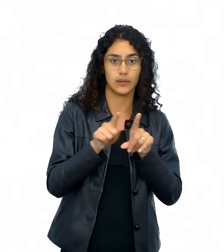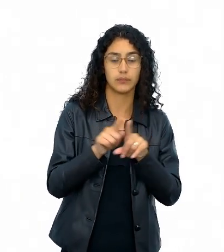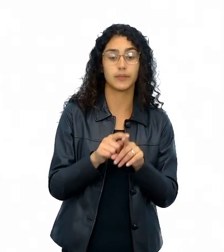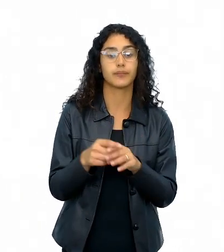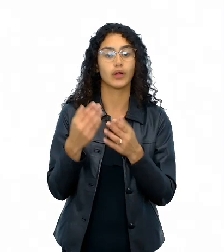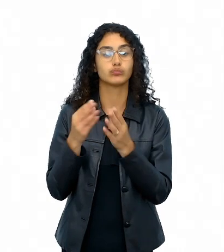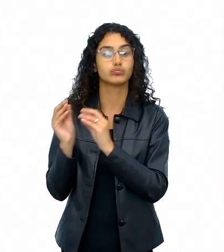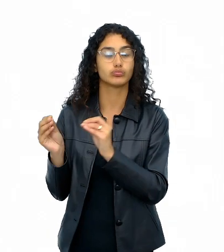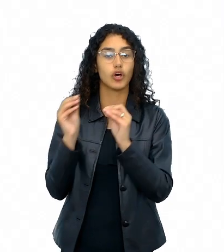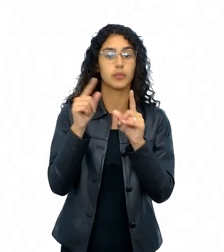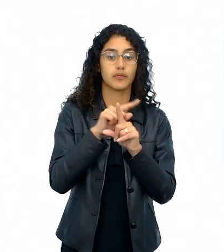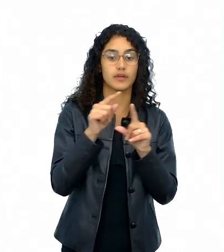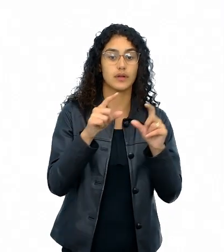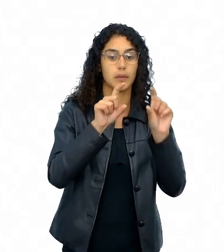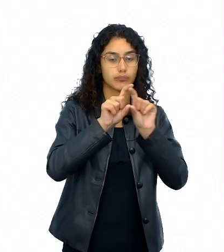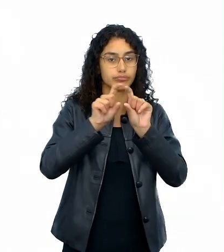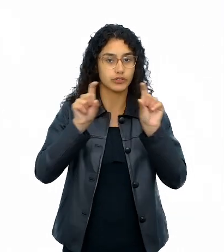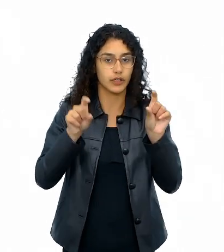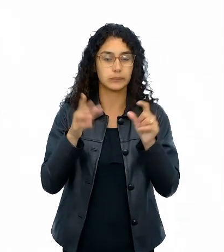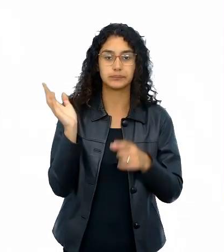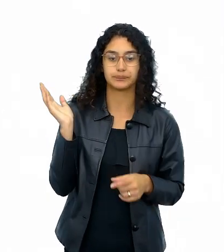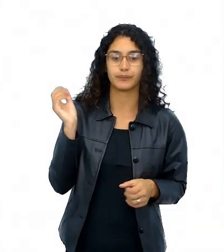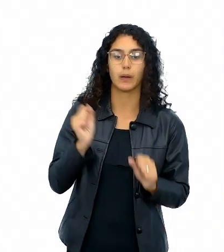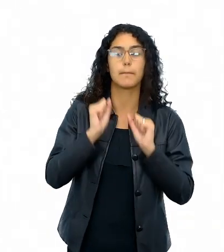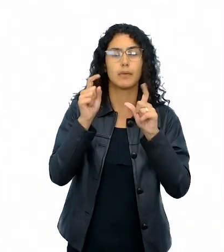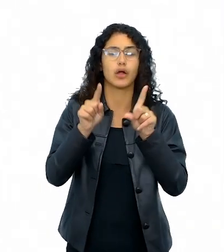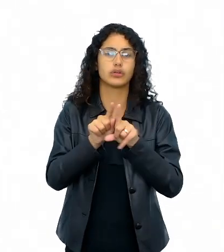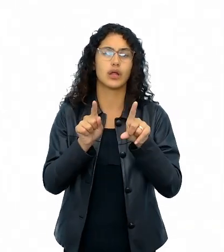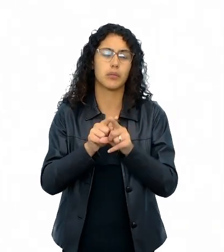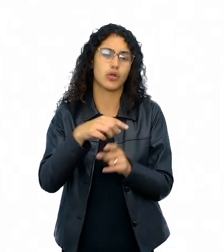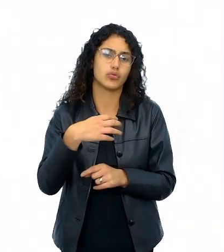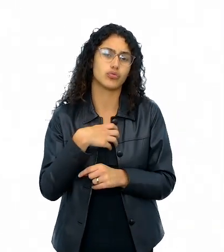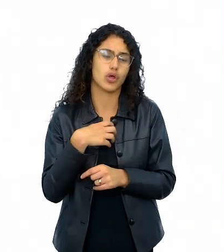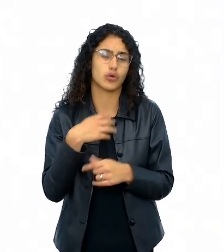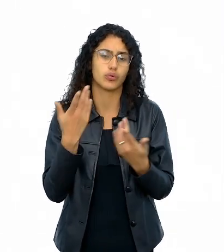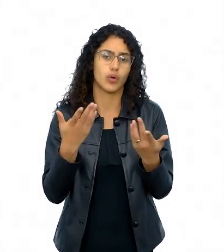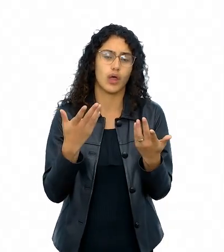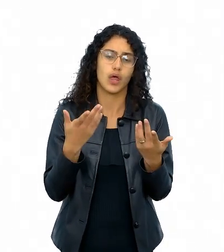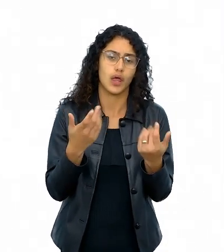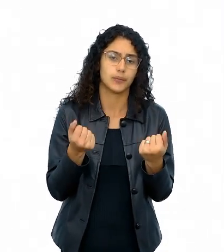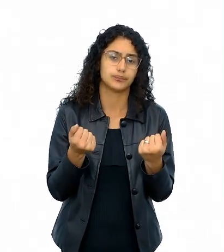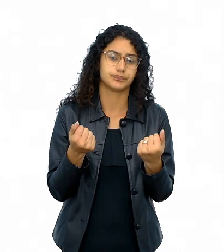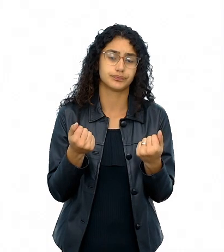E eu trouxe uma tirinha, que pode também, de uma forma mais